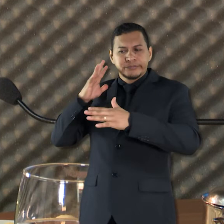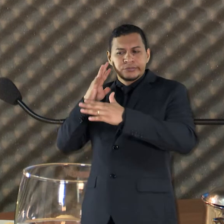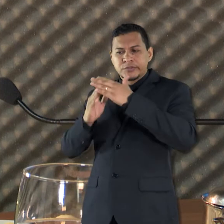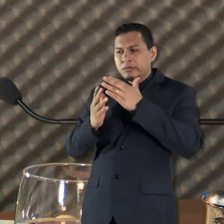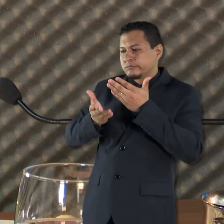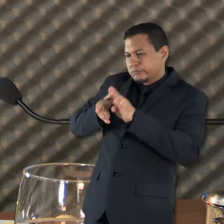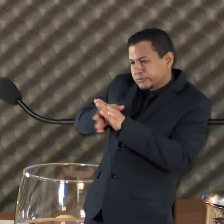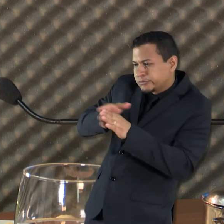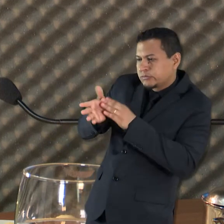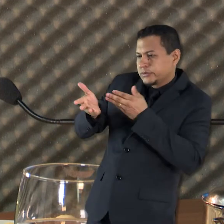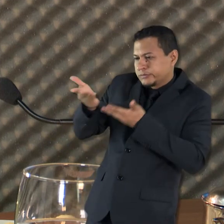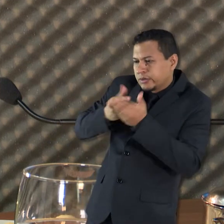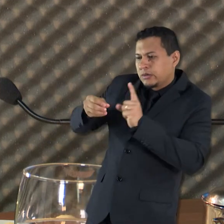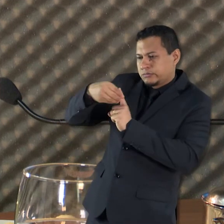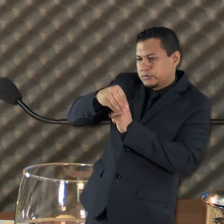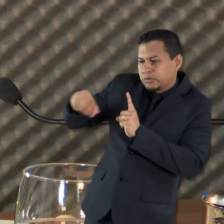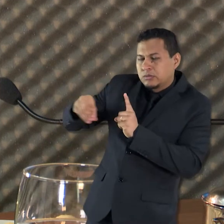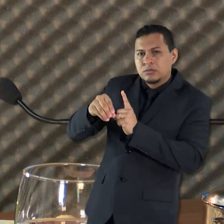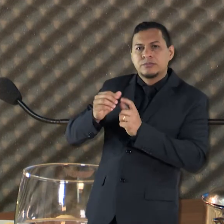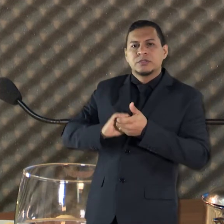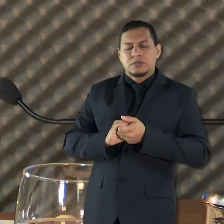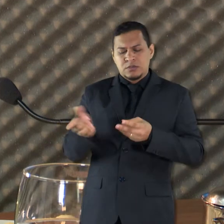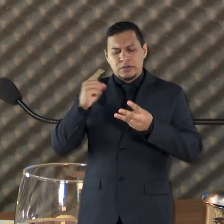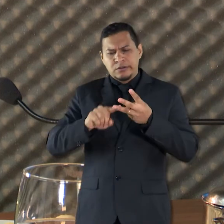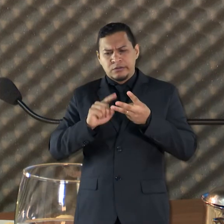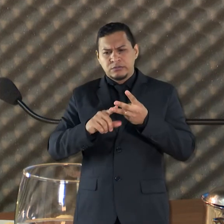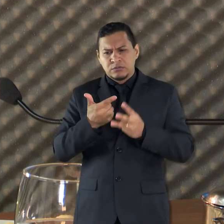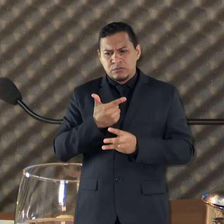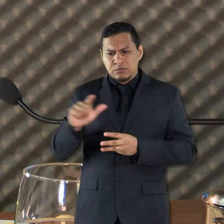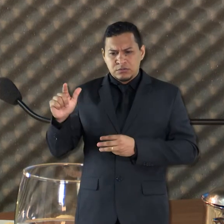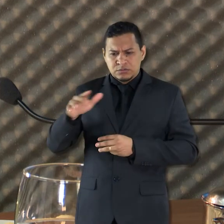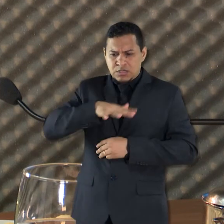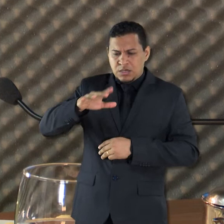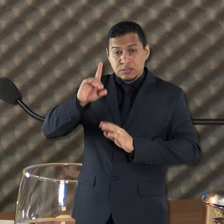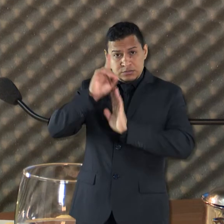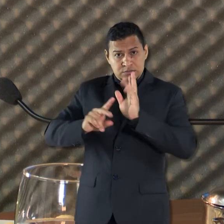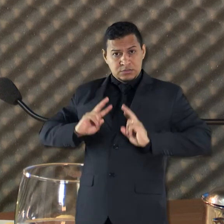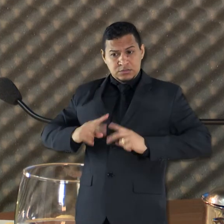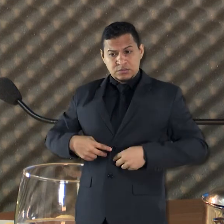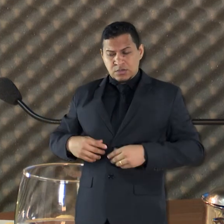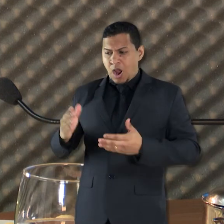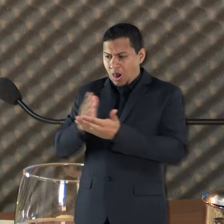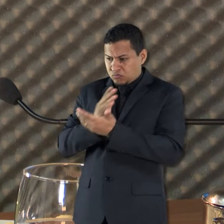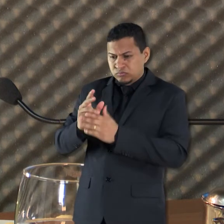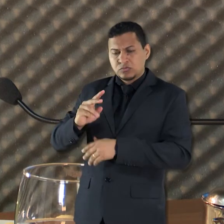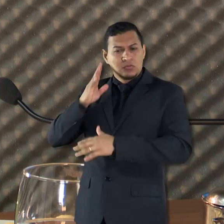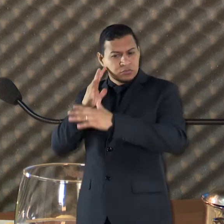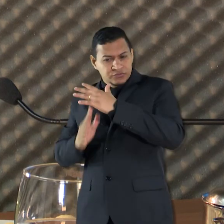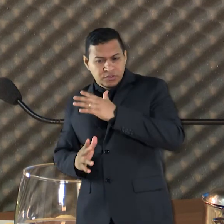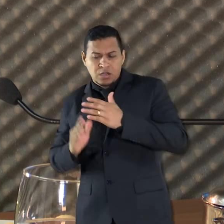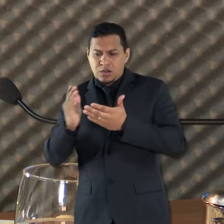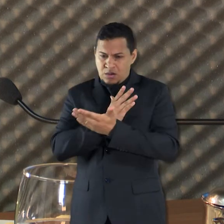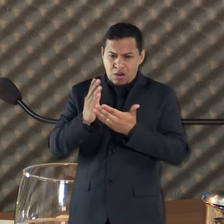refugiados, de conciliação, mediação, para resolver os litígios. Depois vieram outros prêmios na área de direitos humanos, alguns com refugiados, outros com